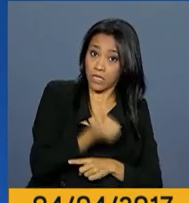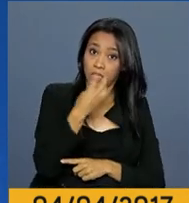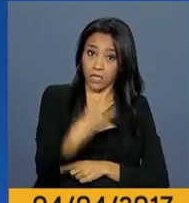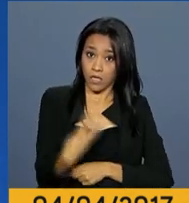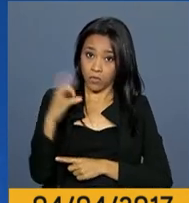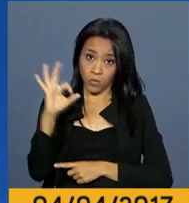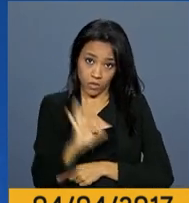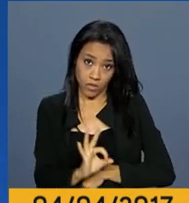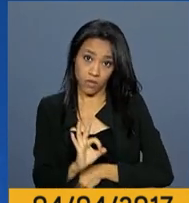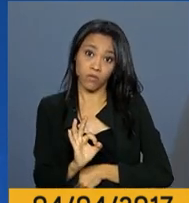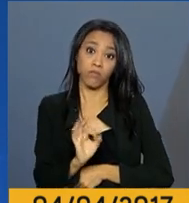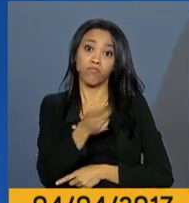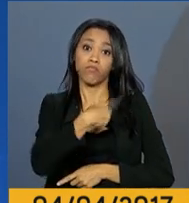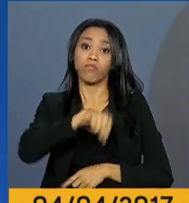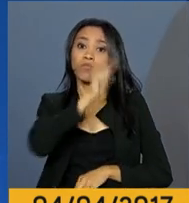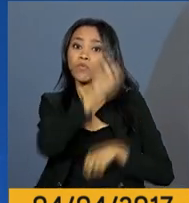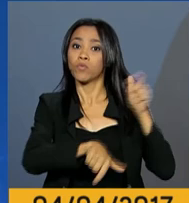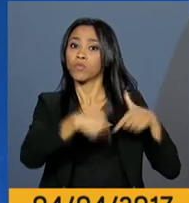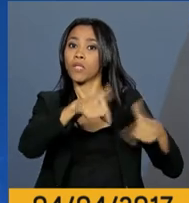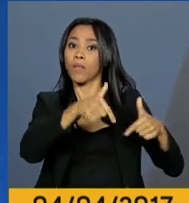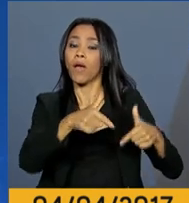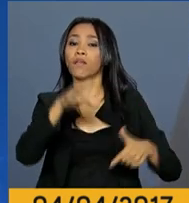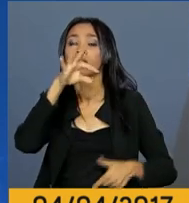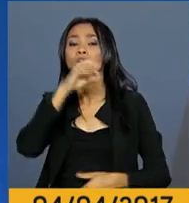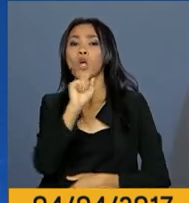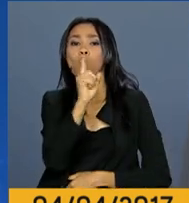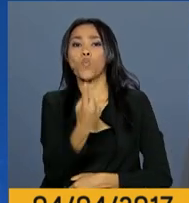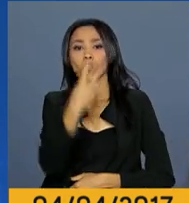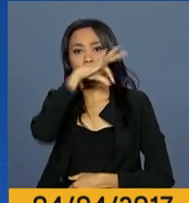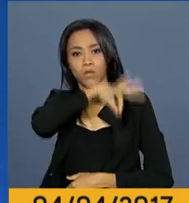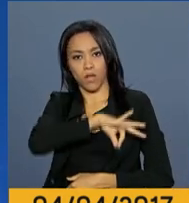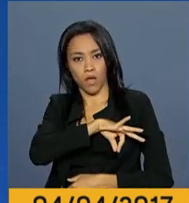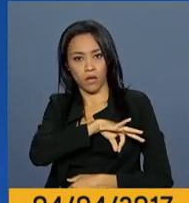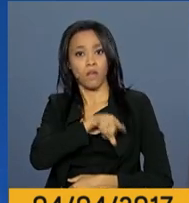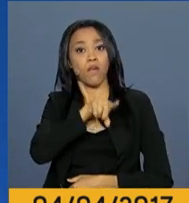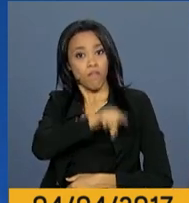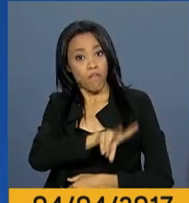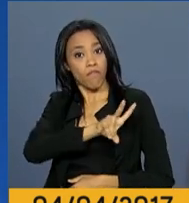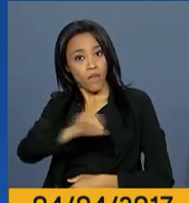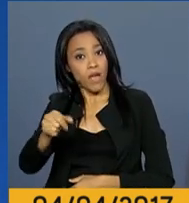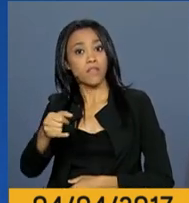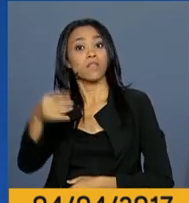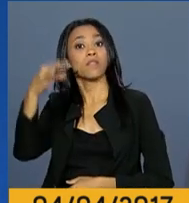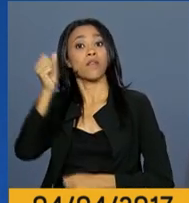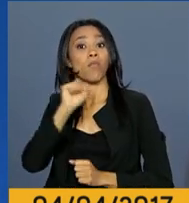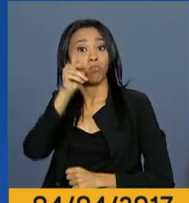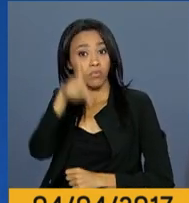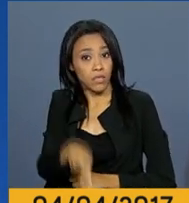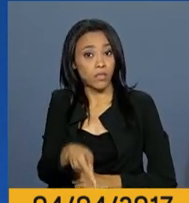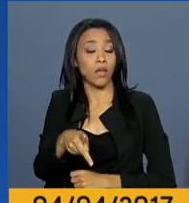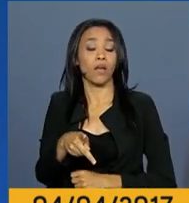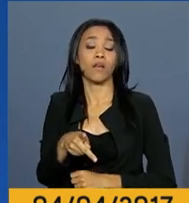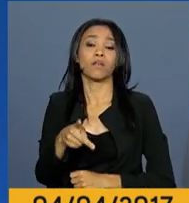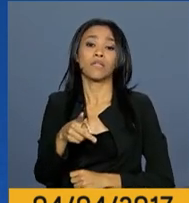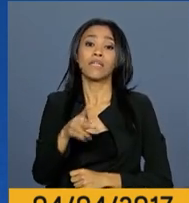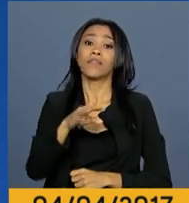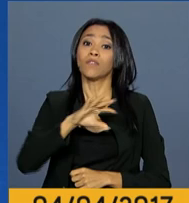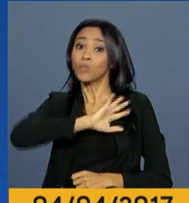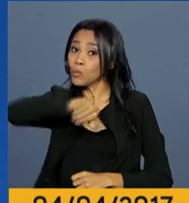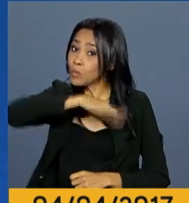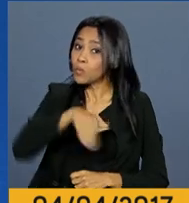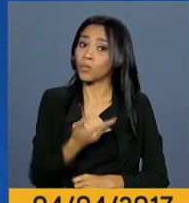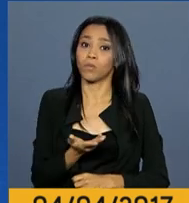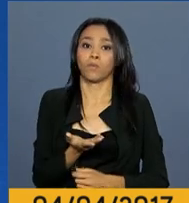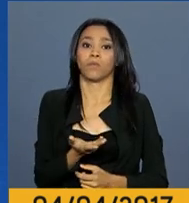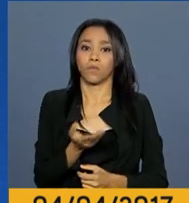63% dos trabalhadores ganham salário mínimo. Vão se aposentar com a integralidade, porque se aposentam com um